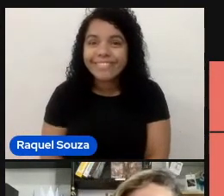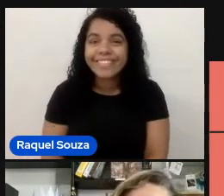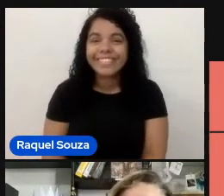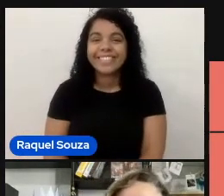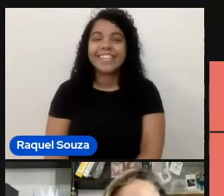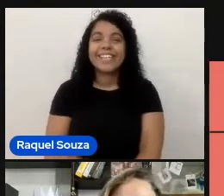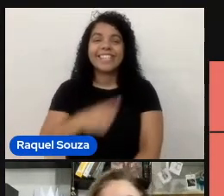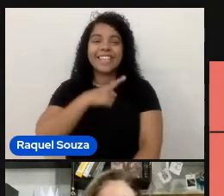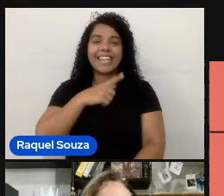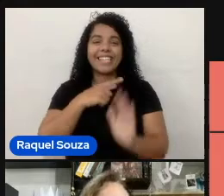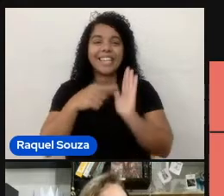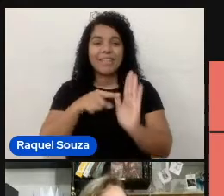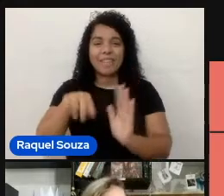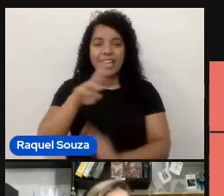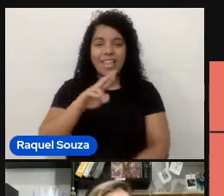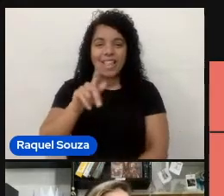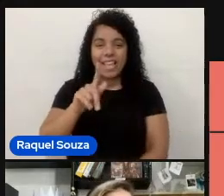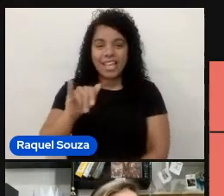para eles, Regis?